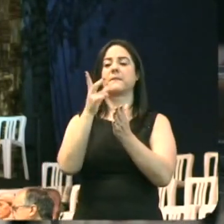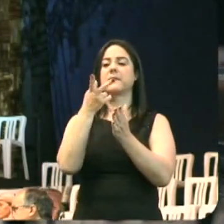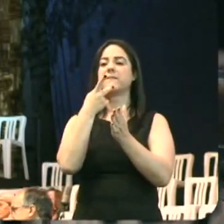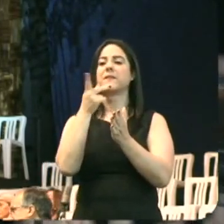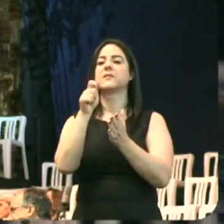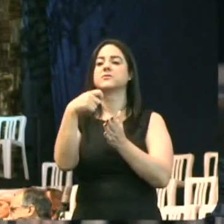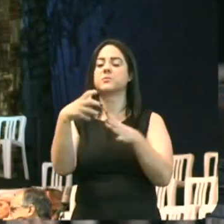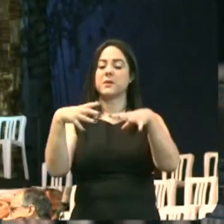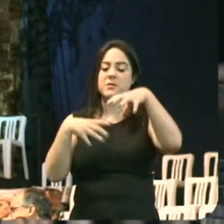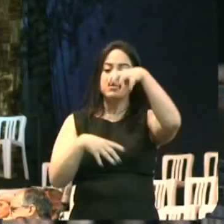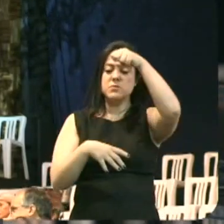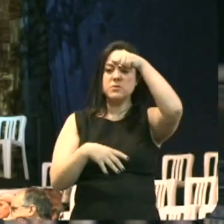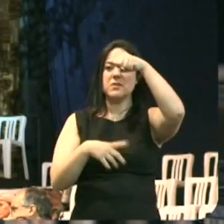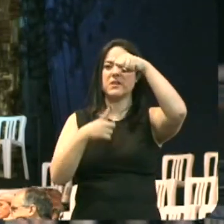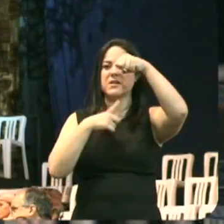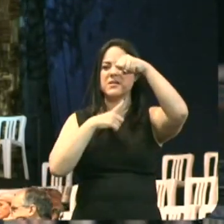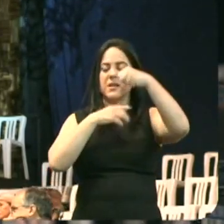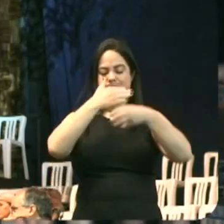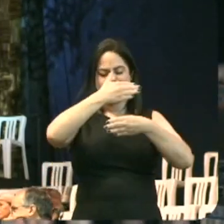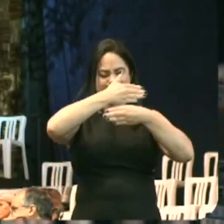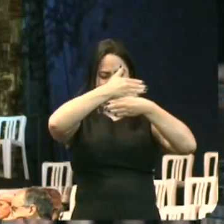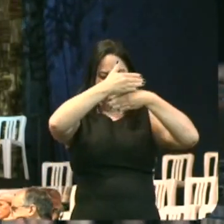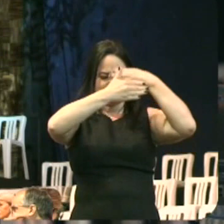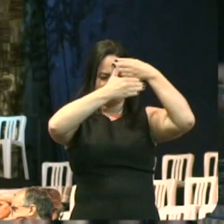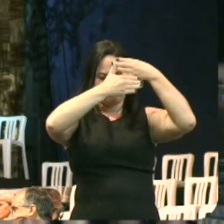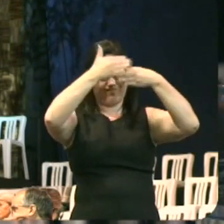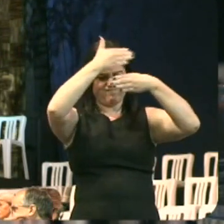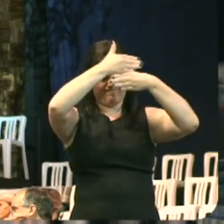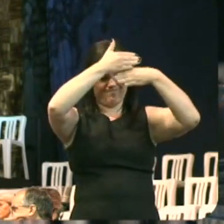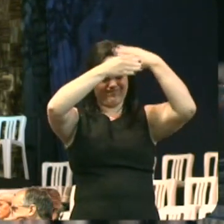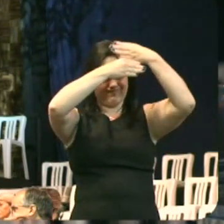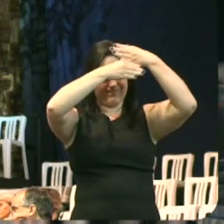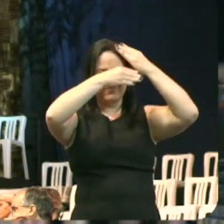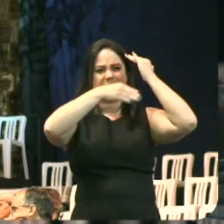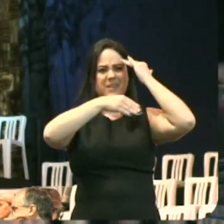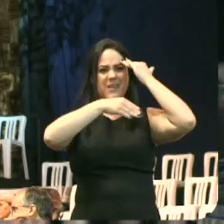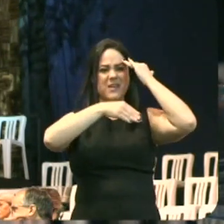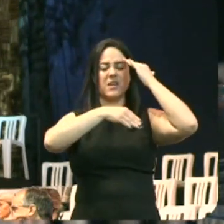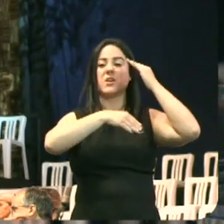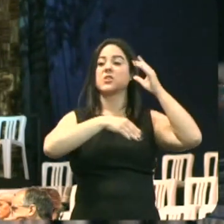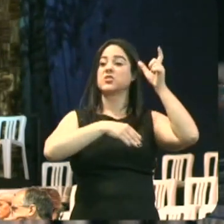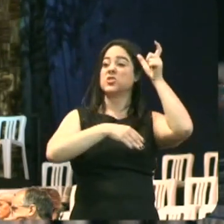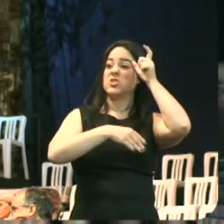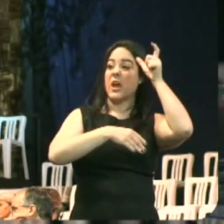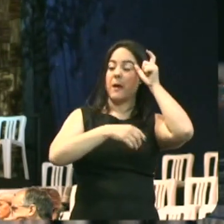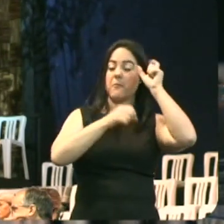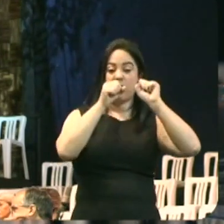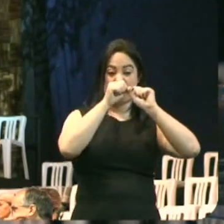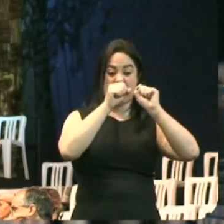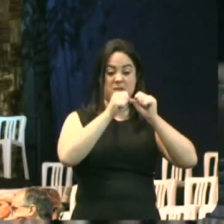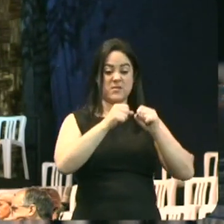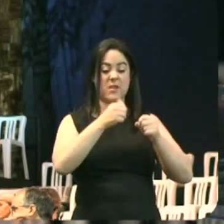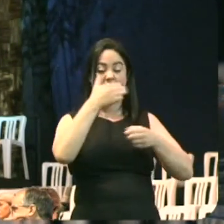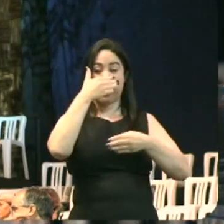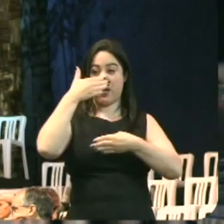essa escuridão de fortaleza do entendimento. O diabo vai lá e constrói um